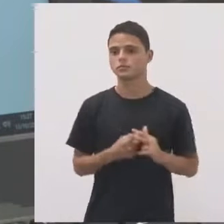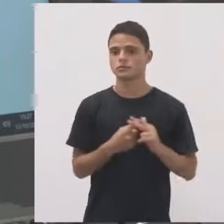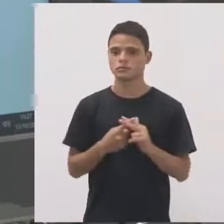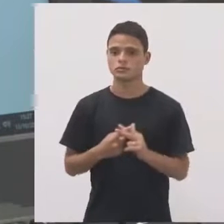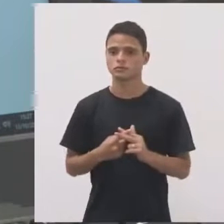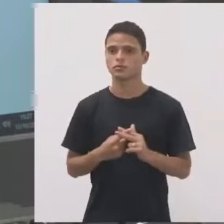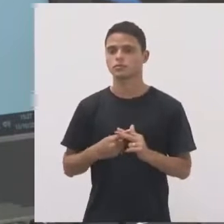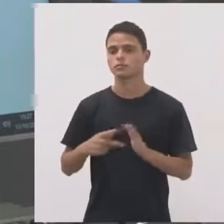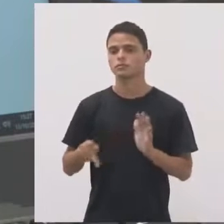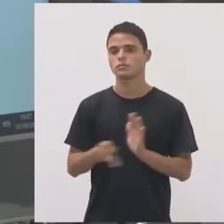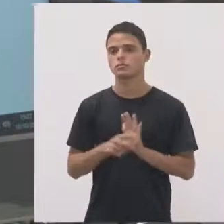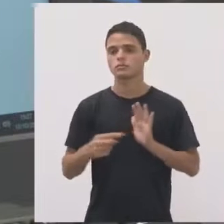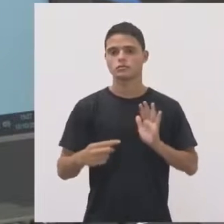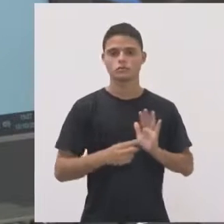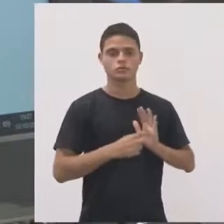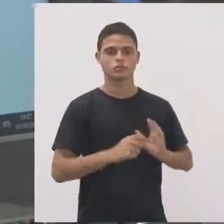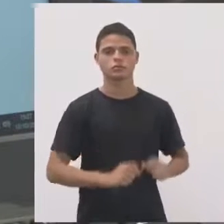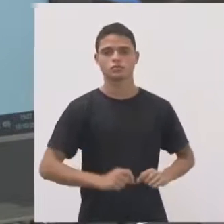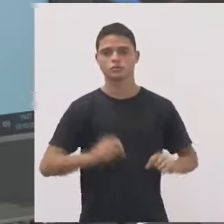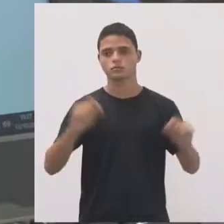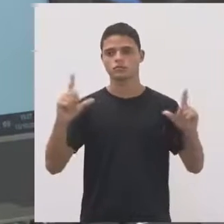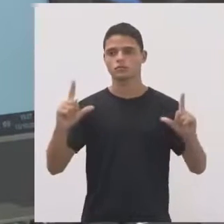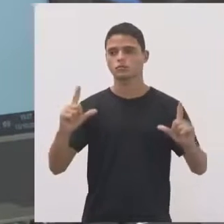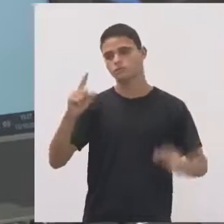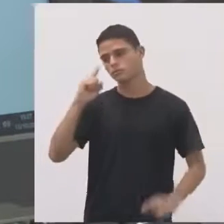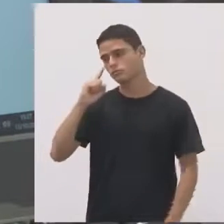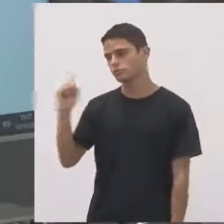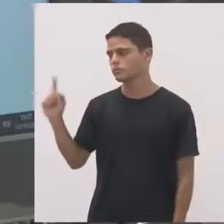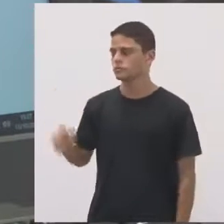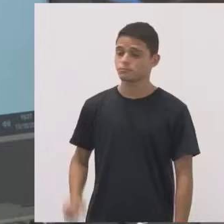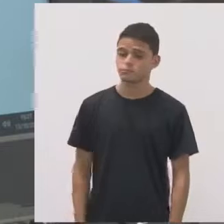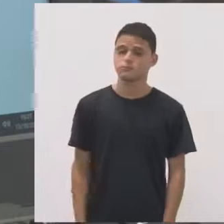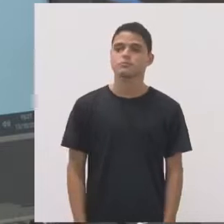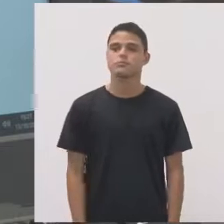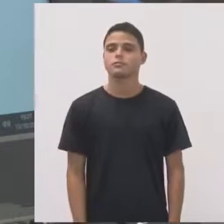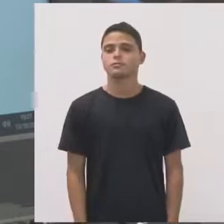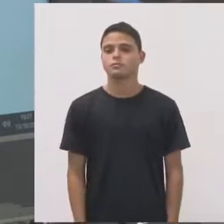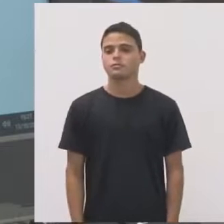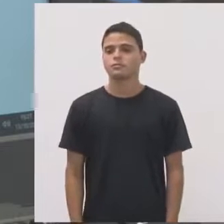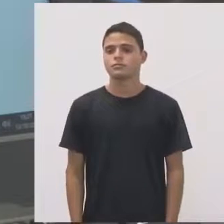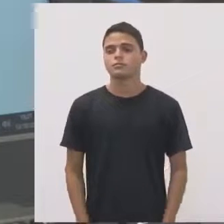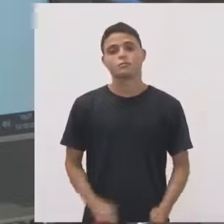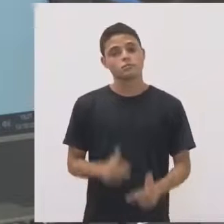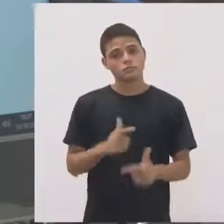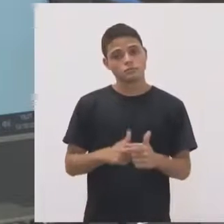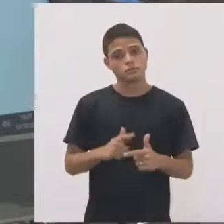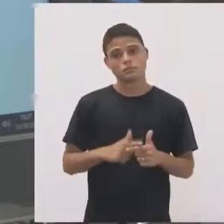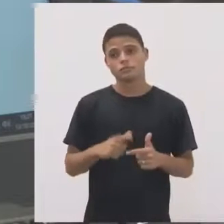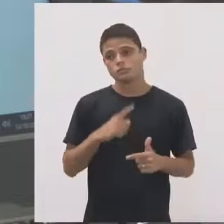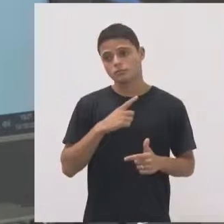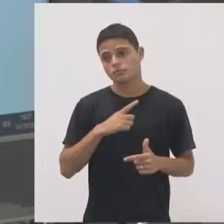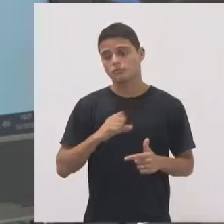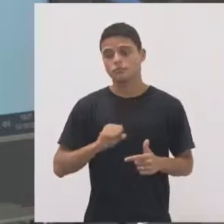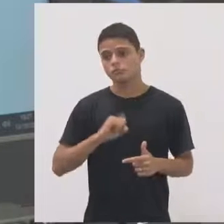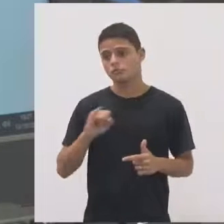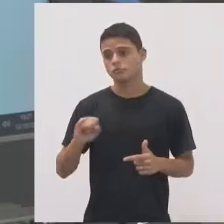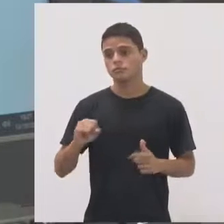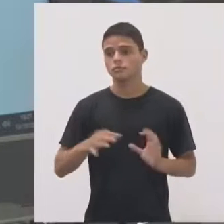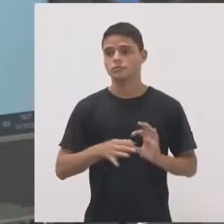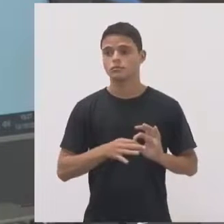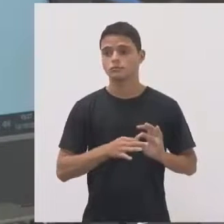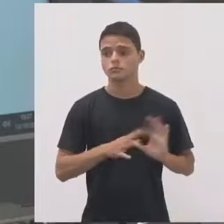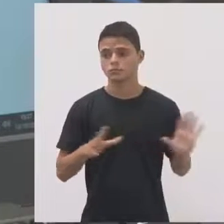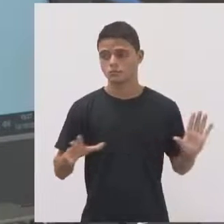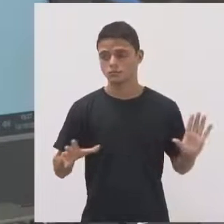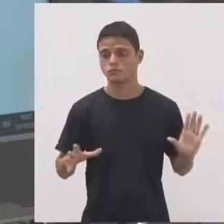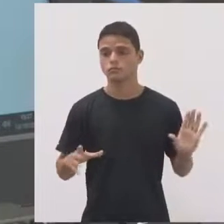configurações de proxy. Eu clico em configurações de proxy, ele vai me dar essa tela aqui. Então, você vai ter problema de navegação se esse daqui tiver ativado,